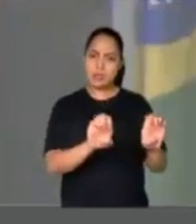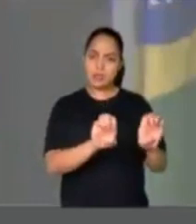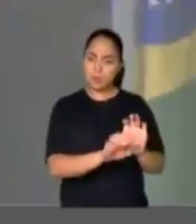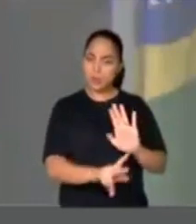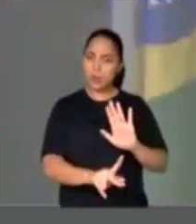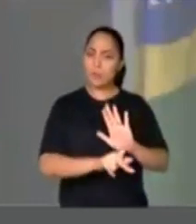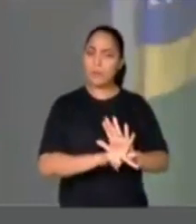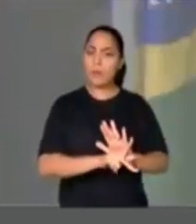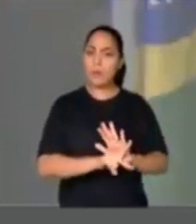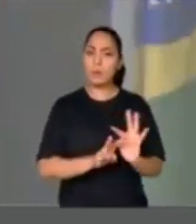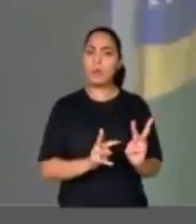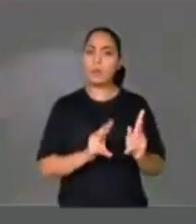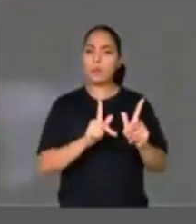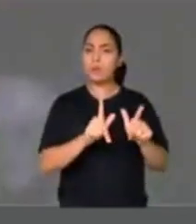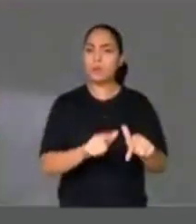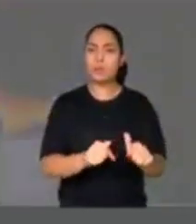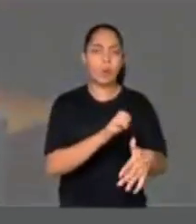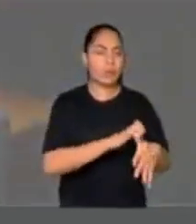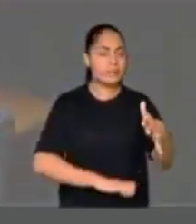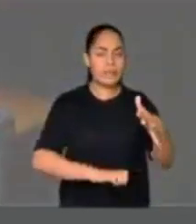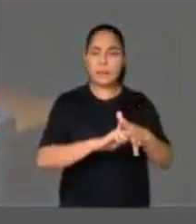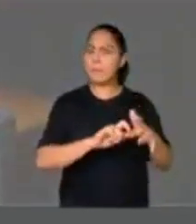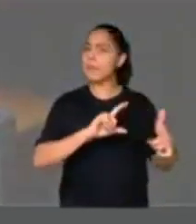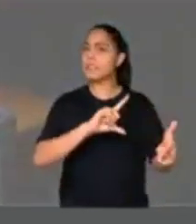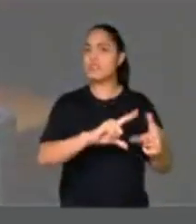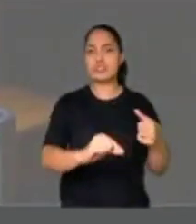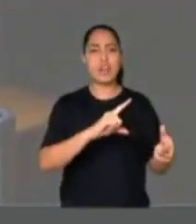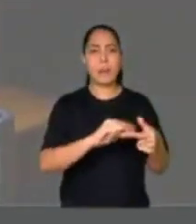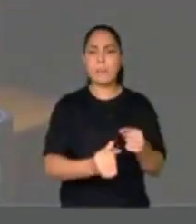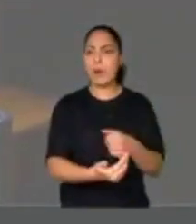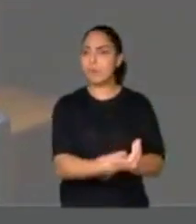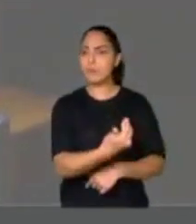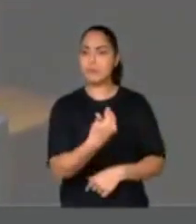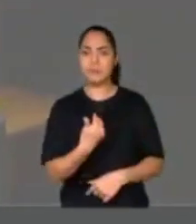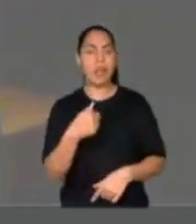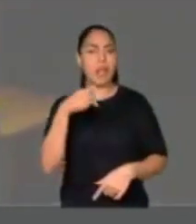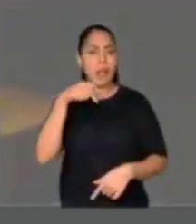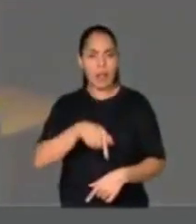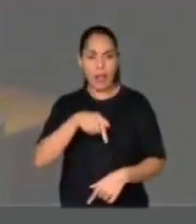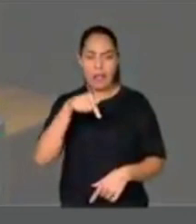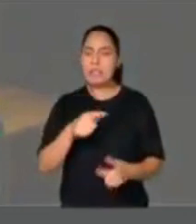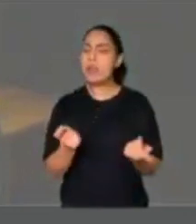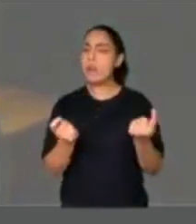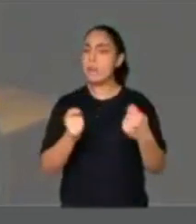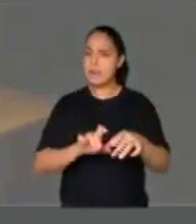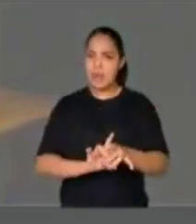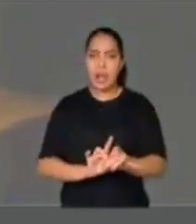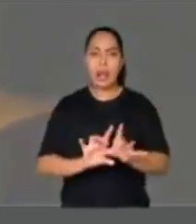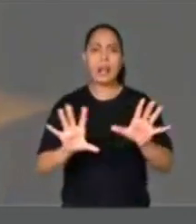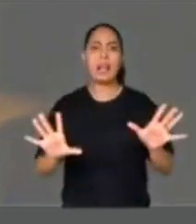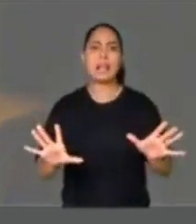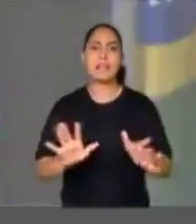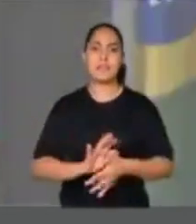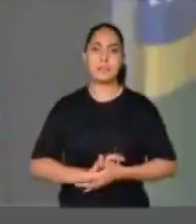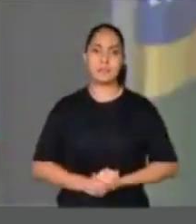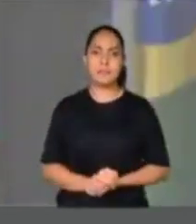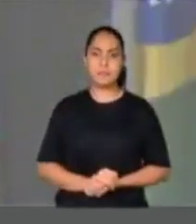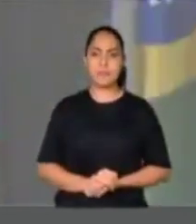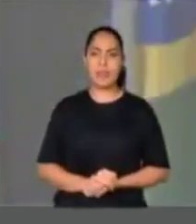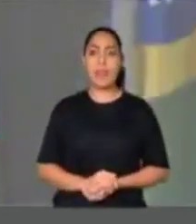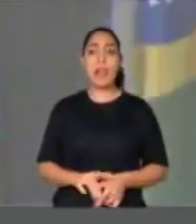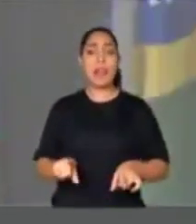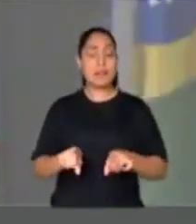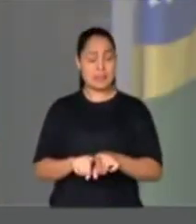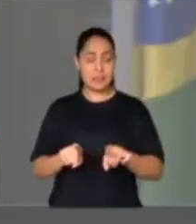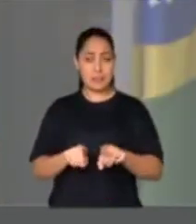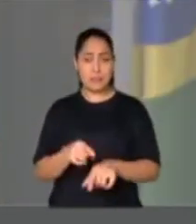braços abertos todas as empresas japonesas que desejarem se instalarem aqui no Brasil. Tive a oportunidade no